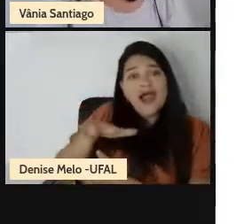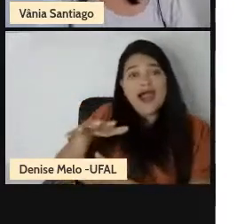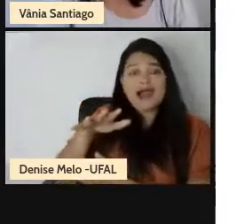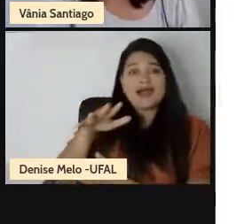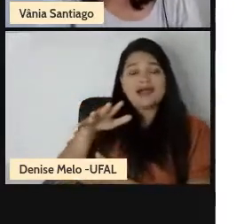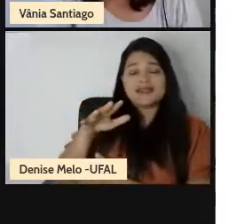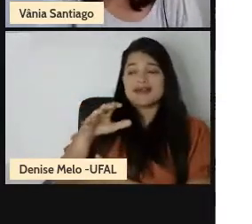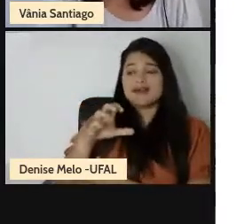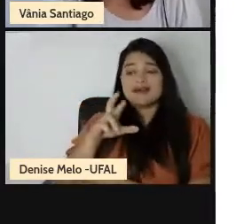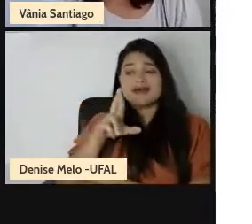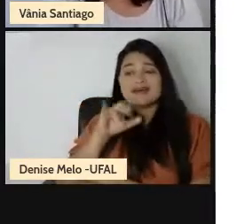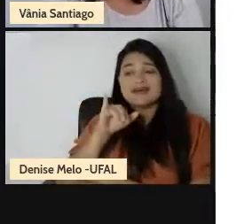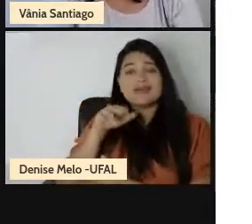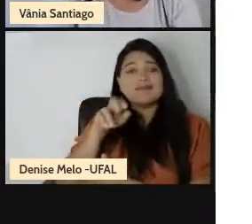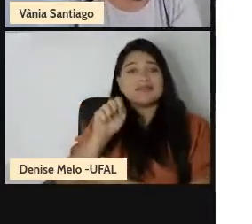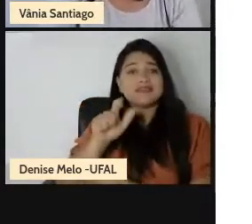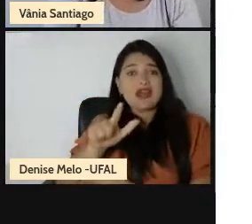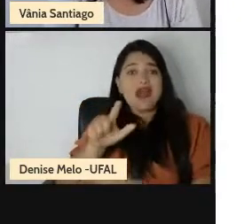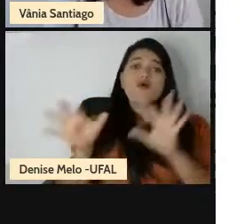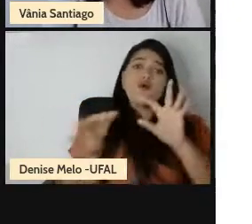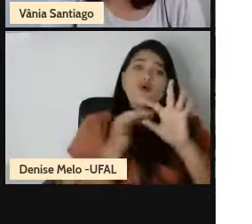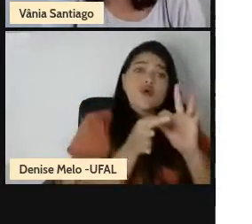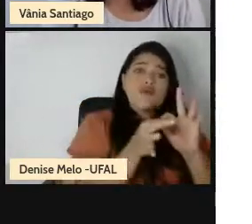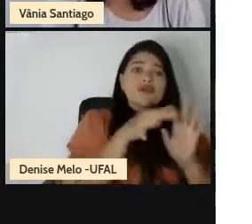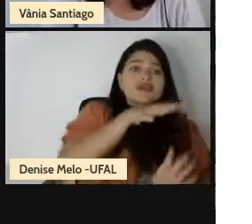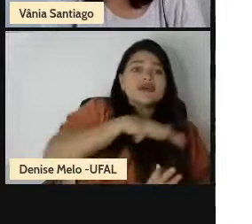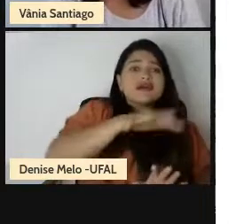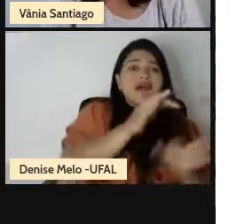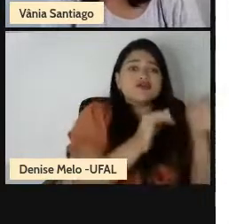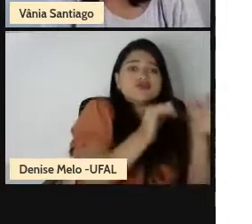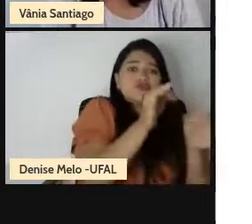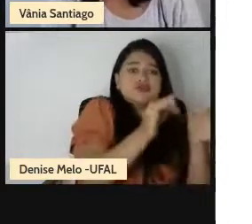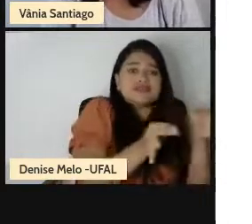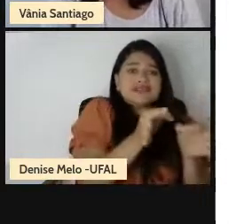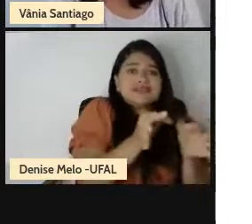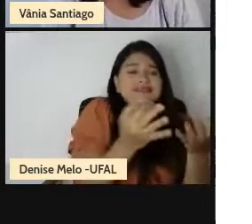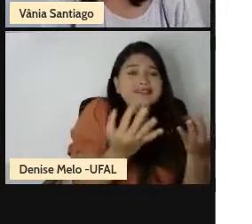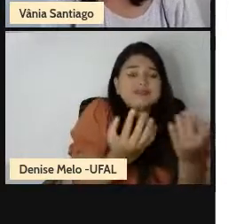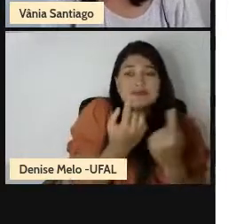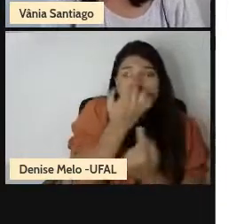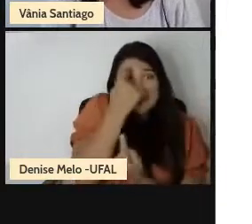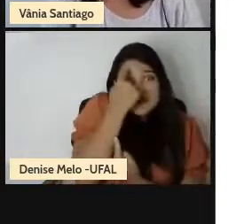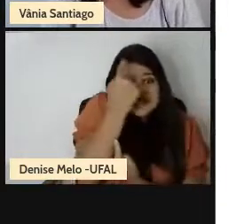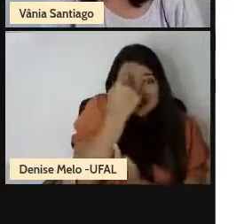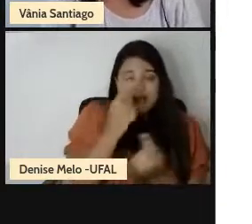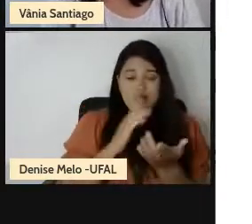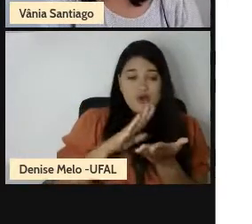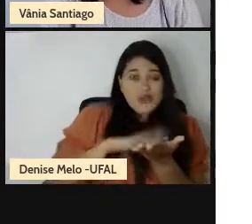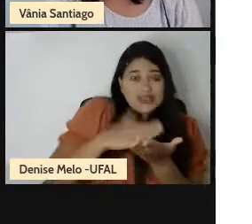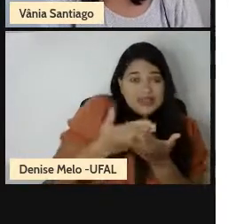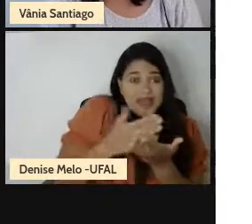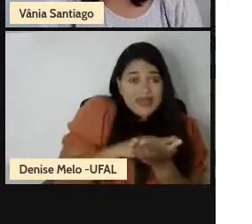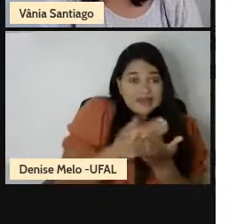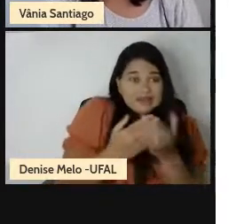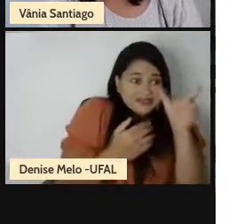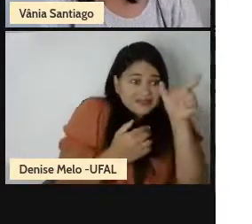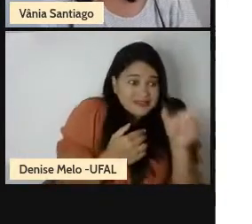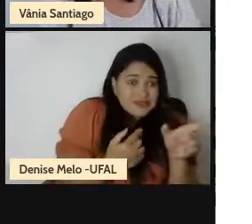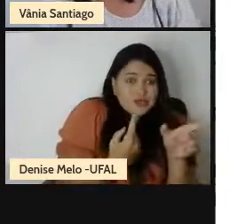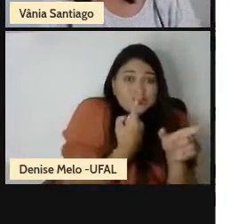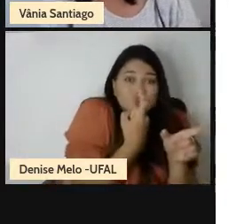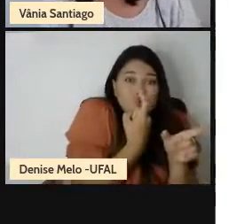uma sistematização pensando na atuação do intérprete em uma única esfera. Porém, o intérprete ele pode